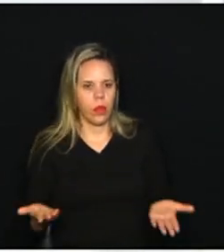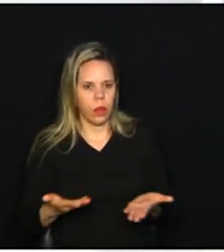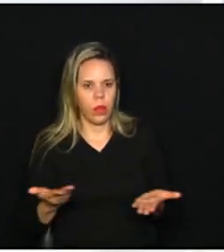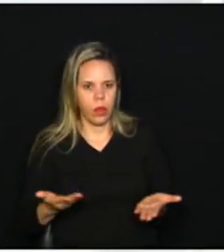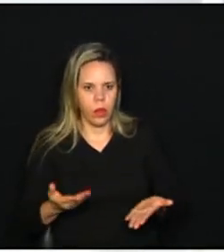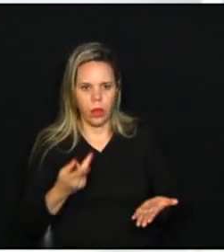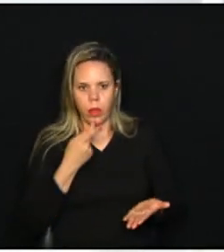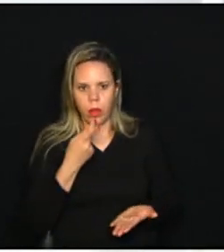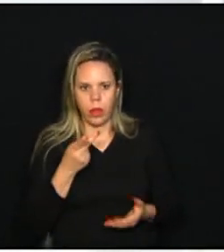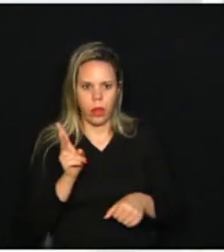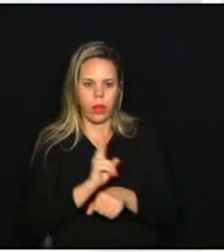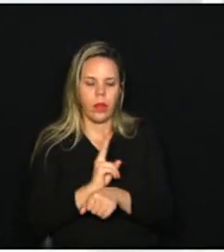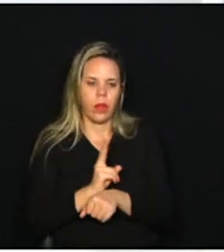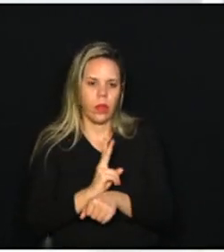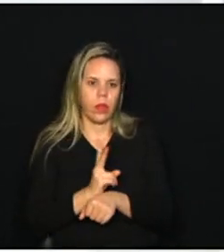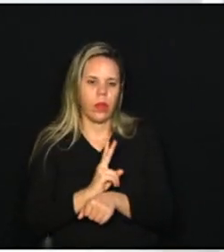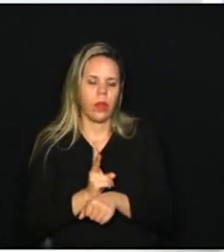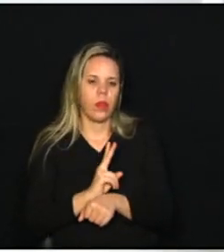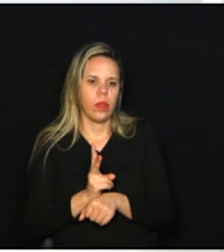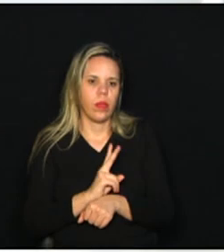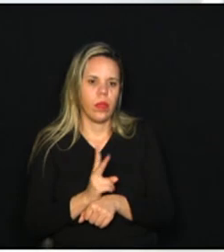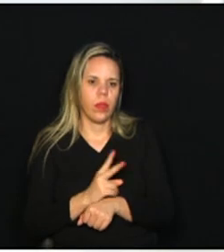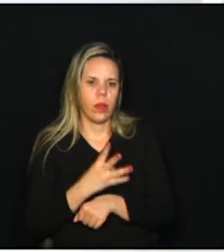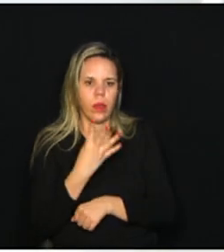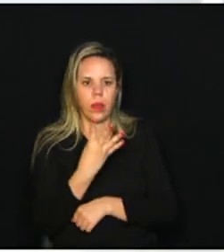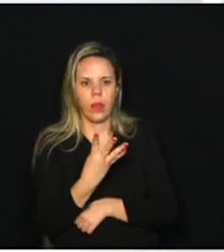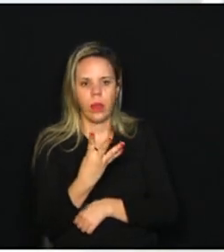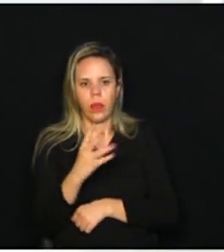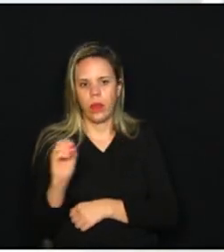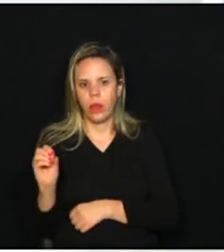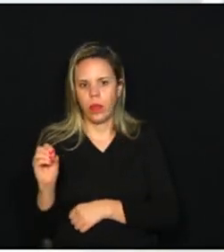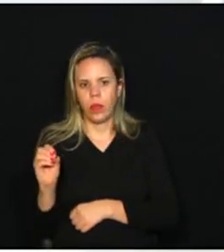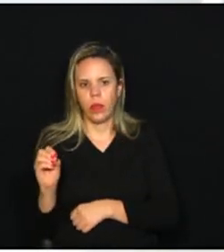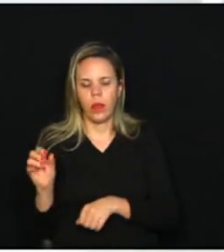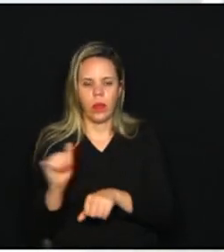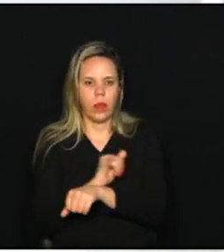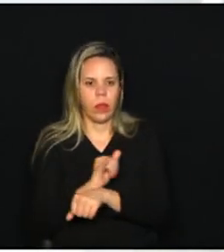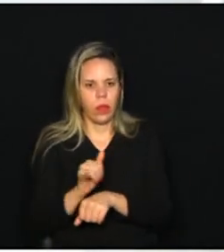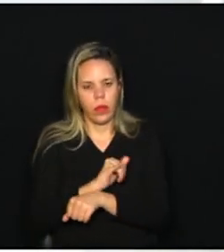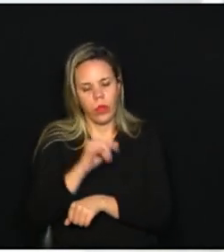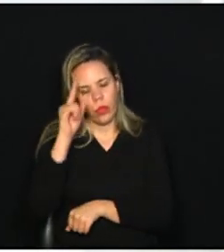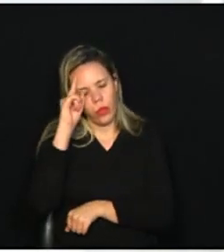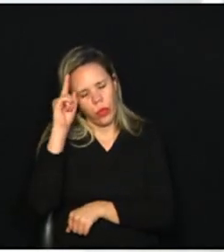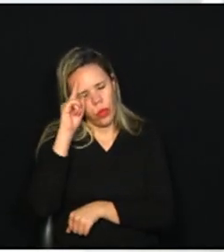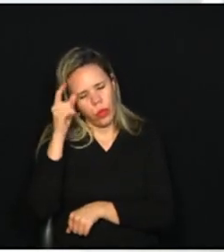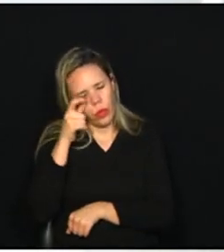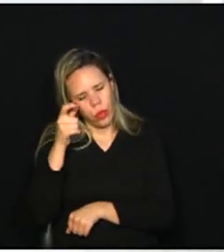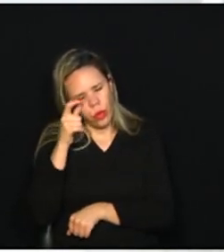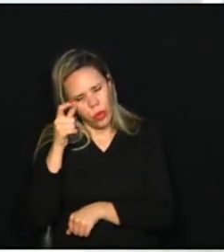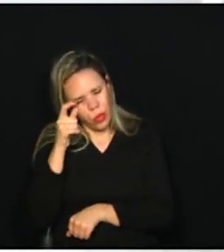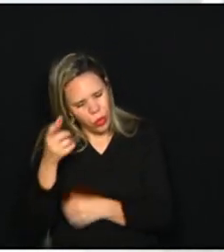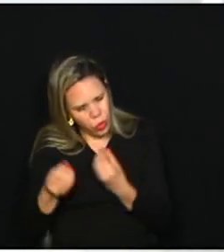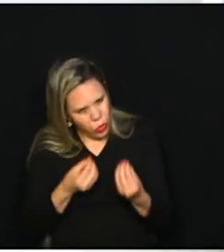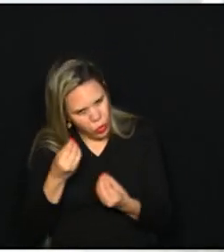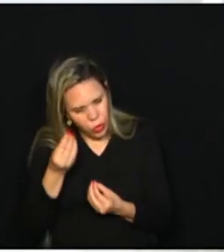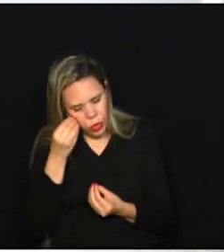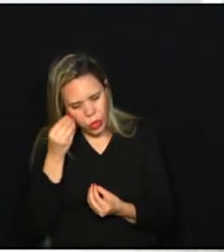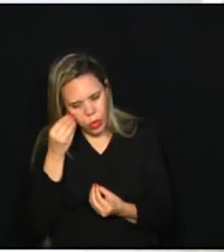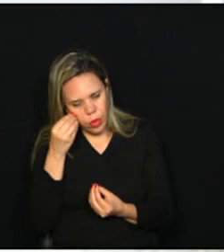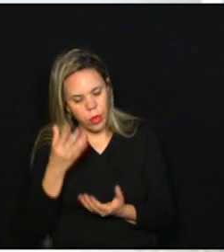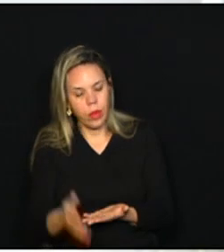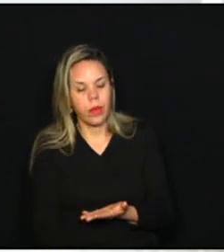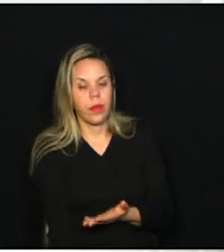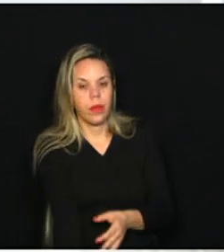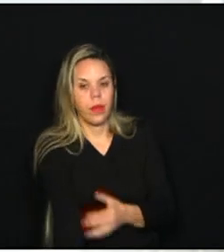só a vigilância deve monitorar cerca de 40 indicadores diariamente, né? Então, a testagem,